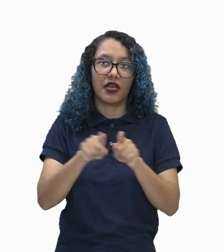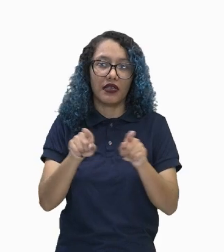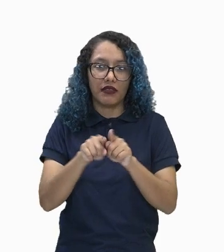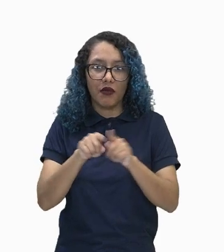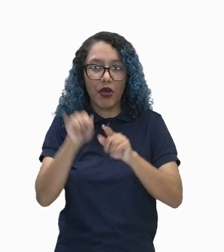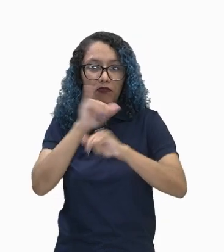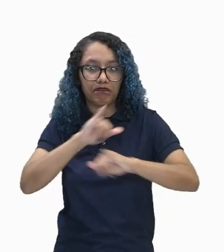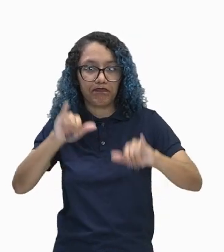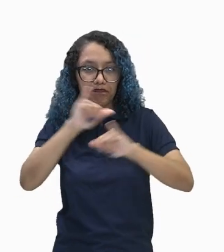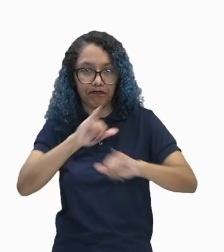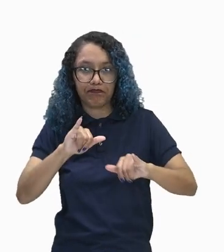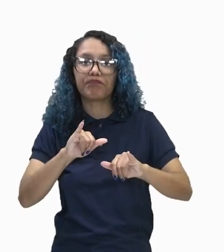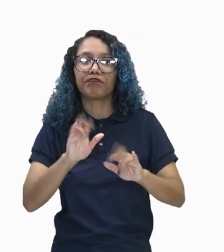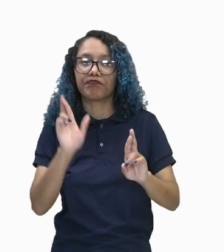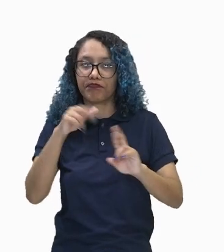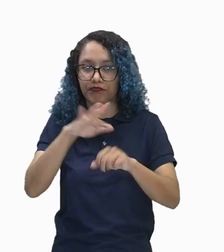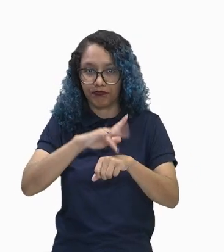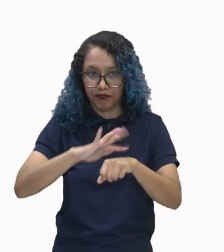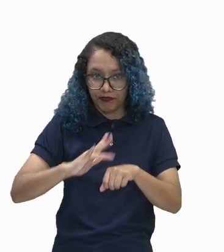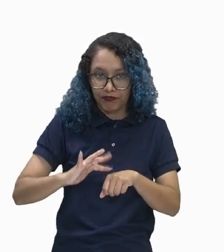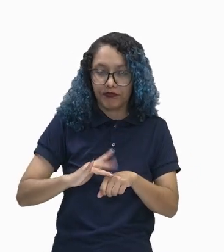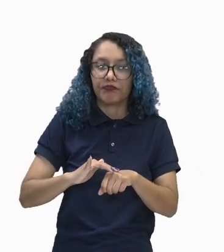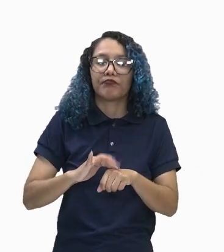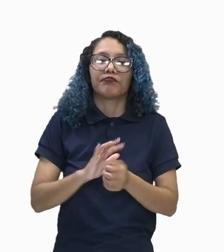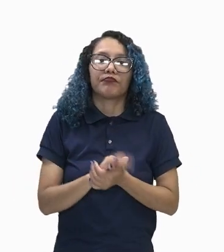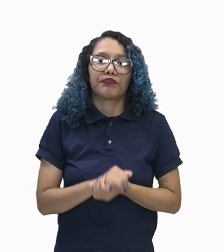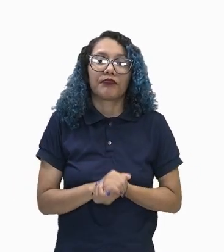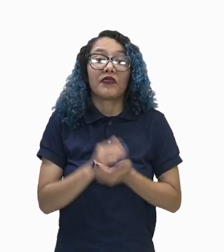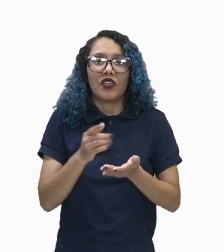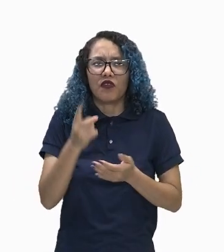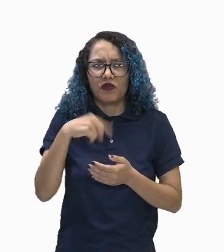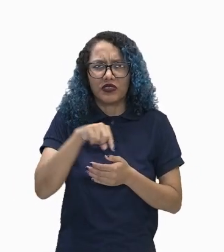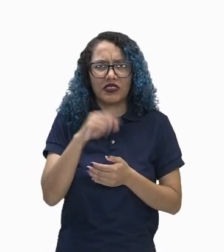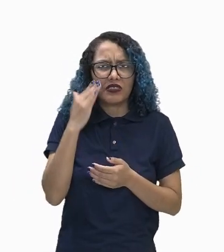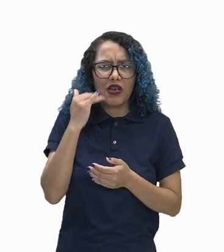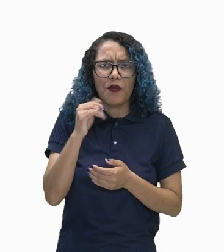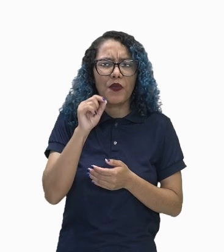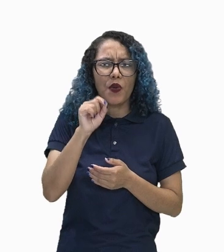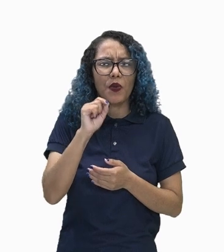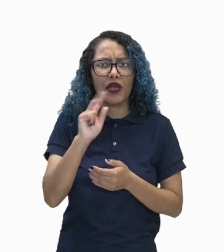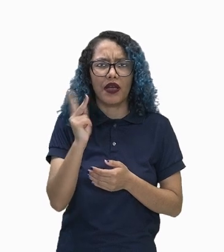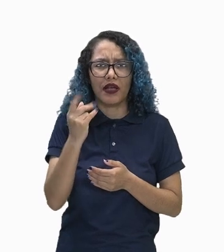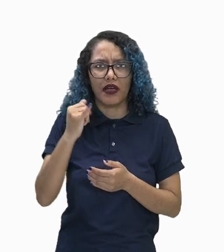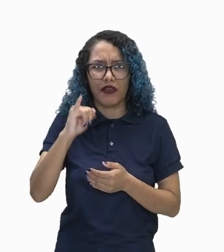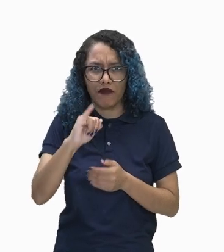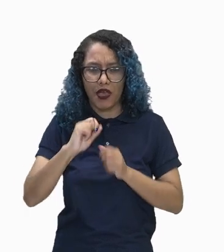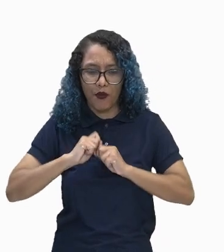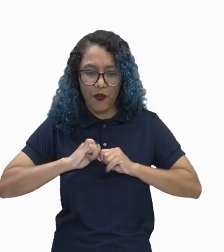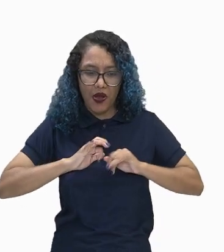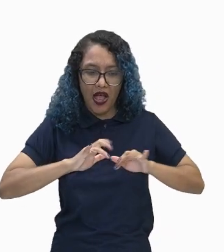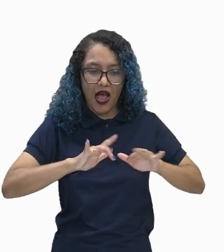Você sabia que o HIV chegou ao estado do Amazonas em